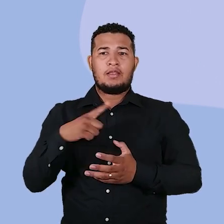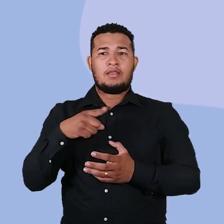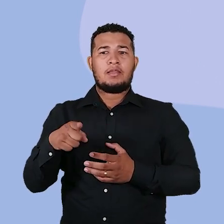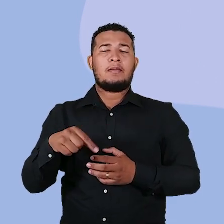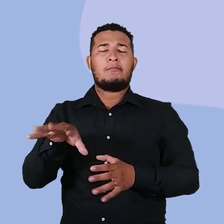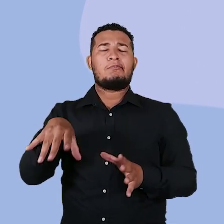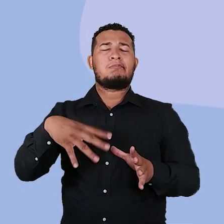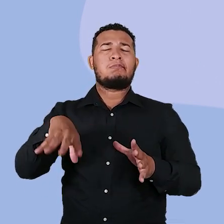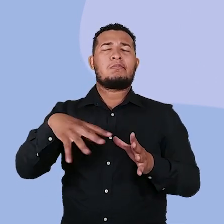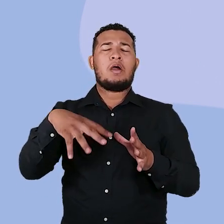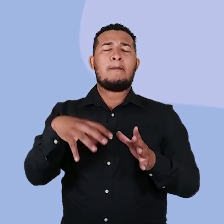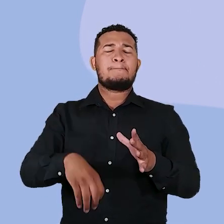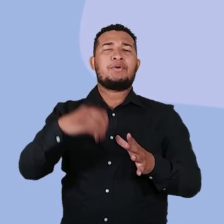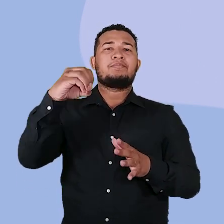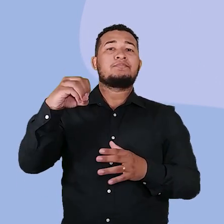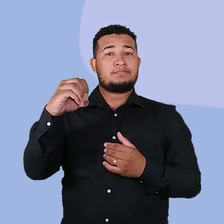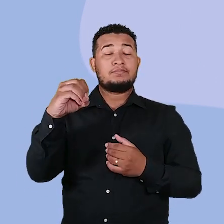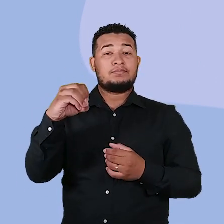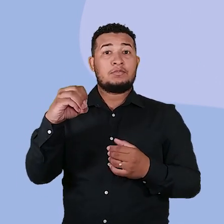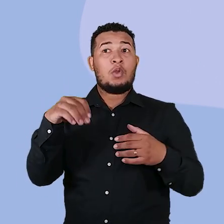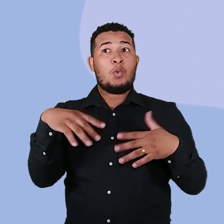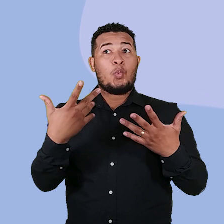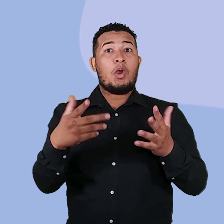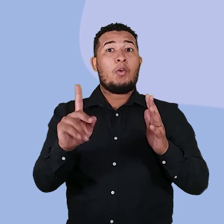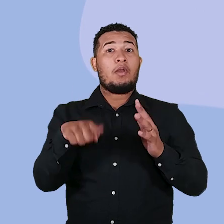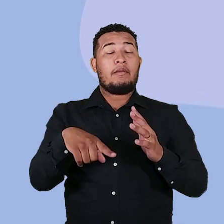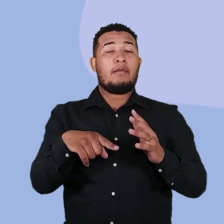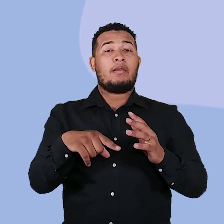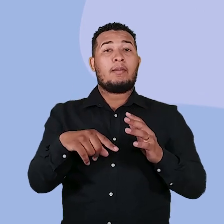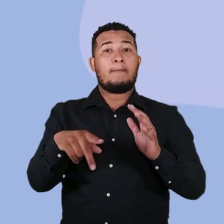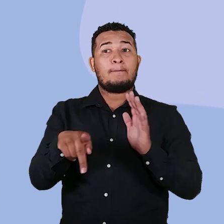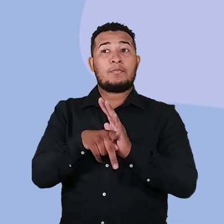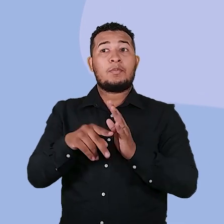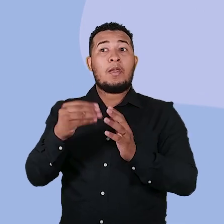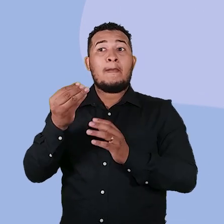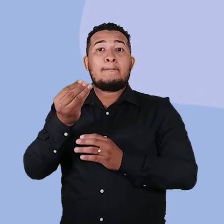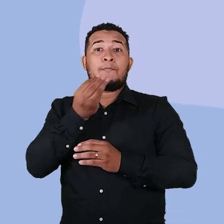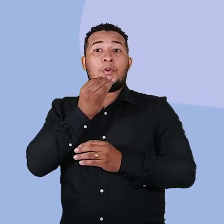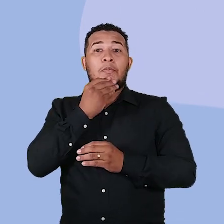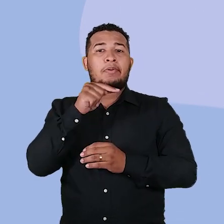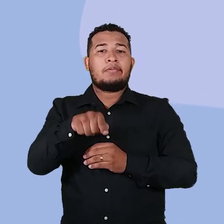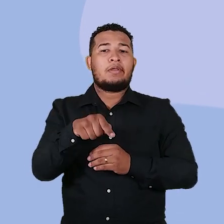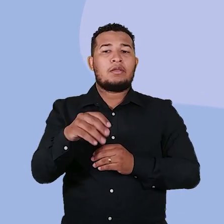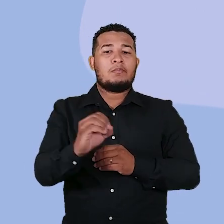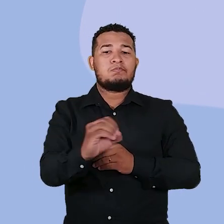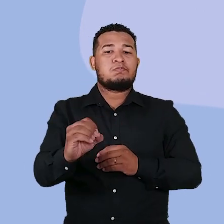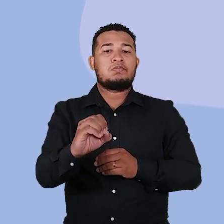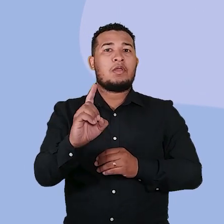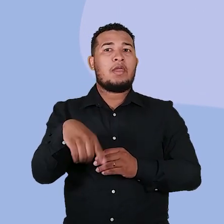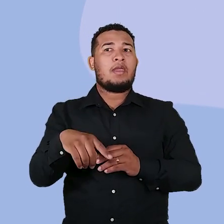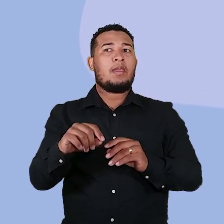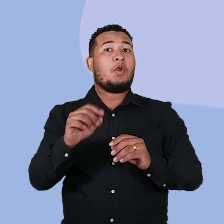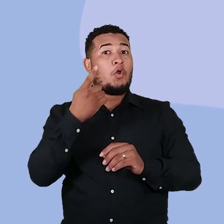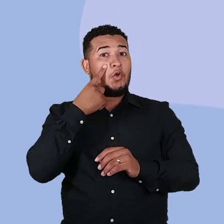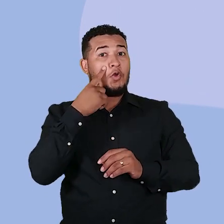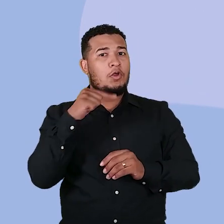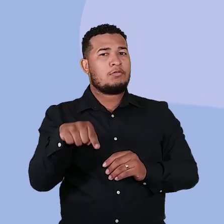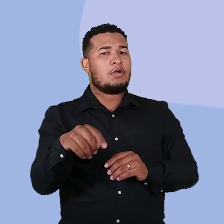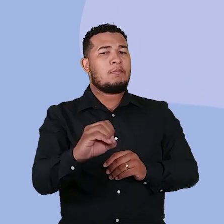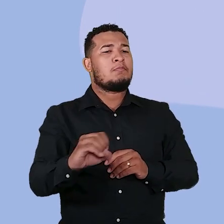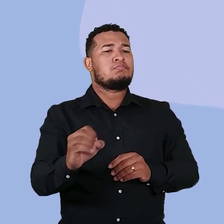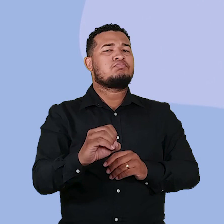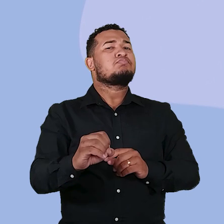olha tirar uma dessas bolas ao acaso qual é a probabilidade de que essa bola seja